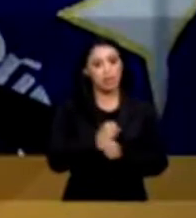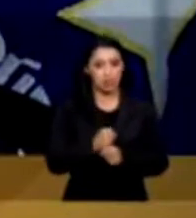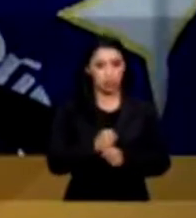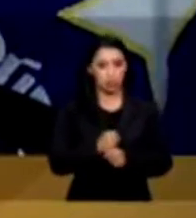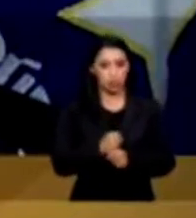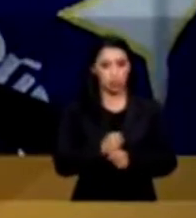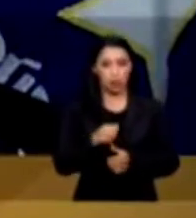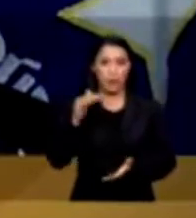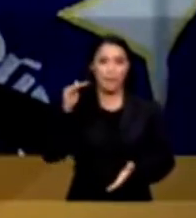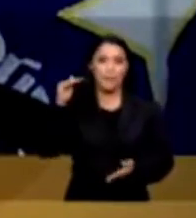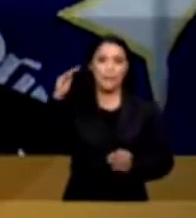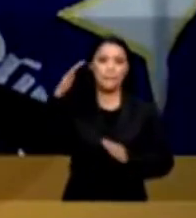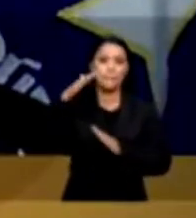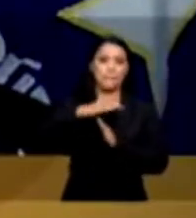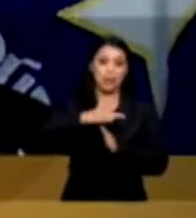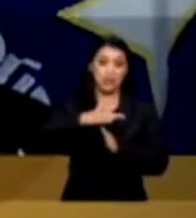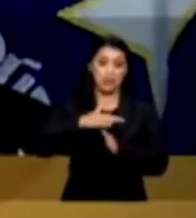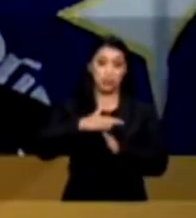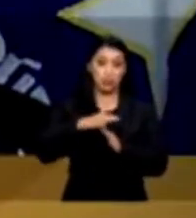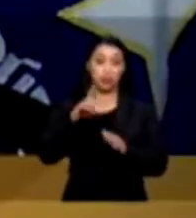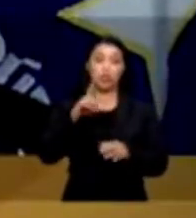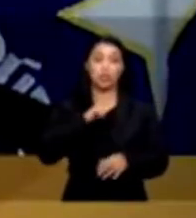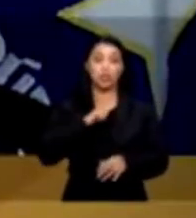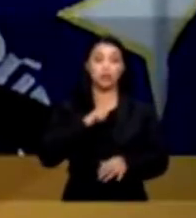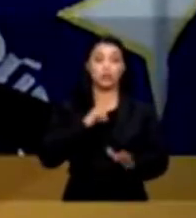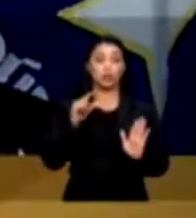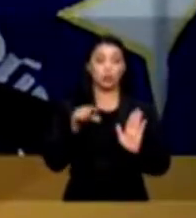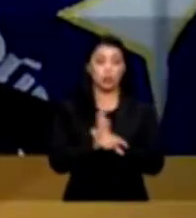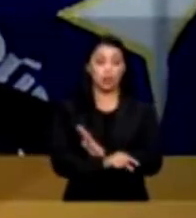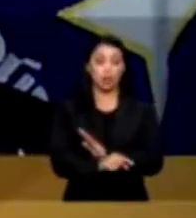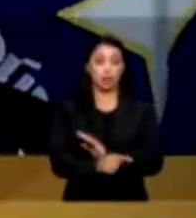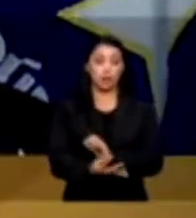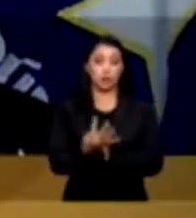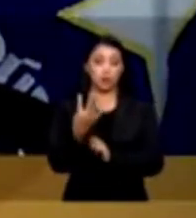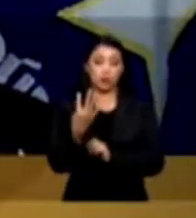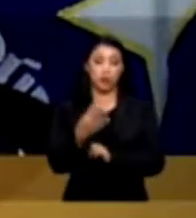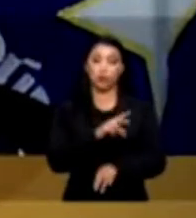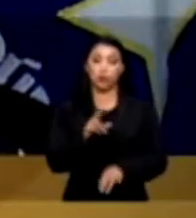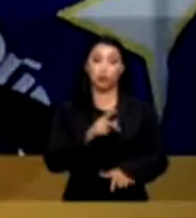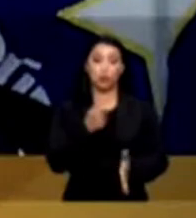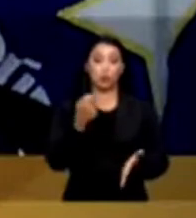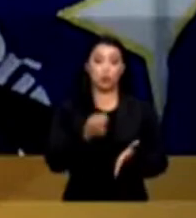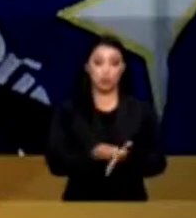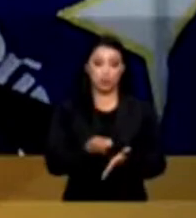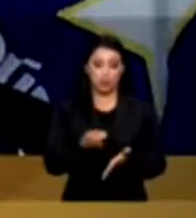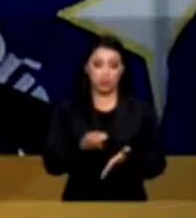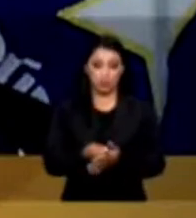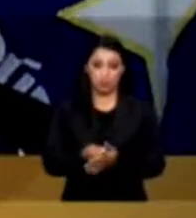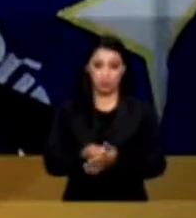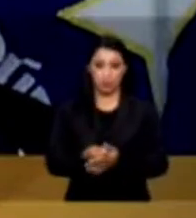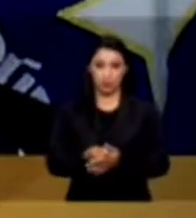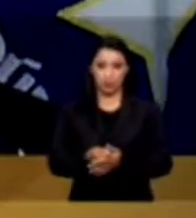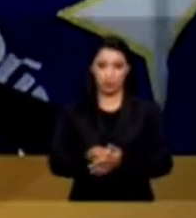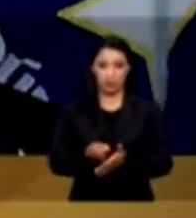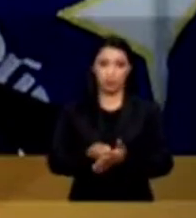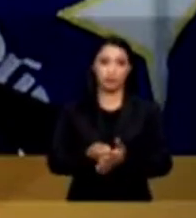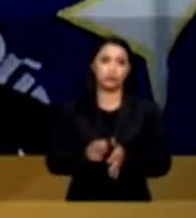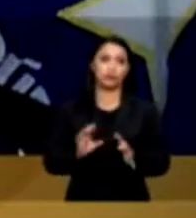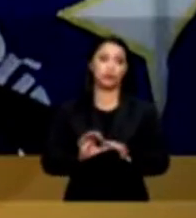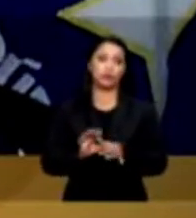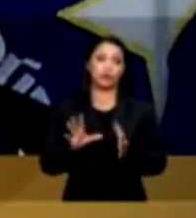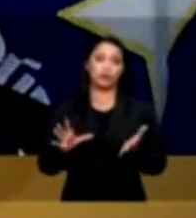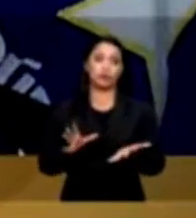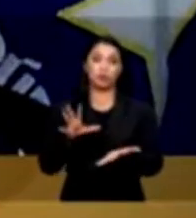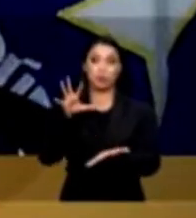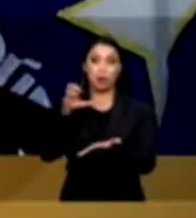e prevê, no parágrafo 4º, que o não pagamento da prestação autoriza o